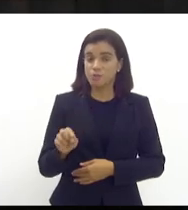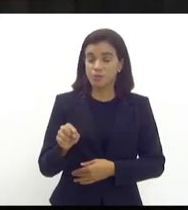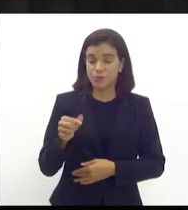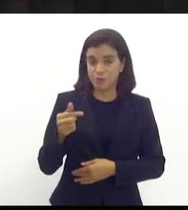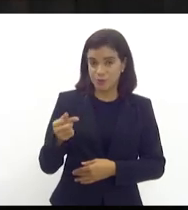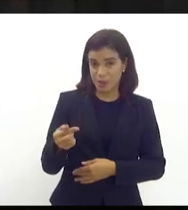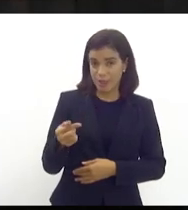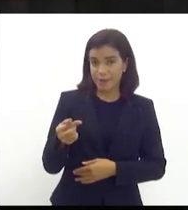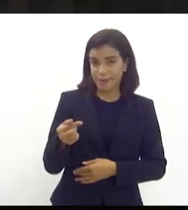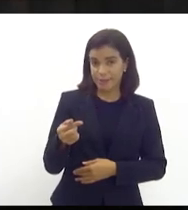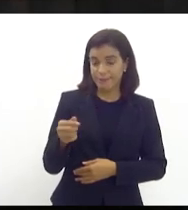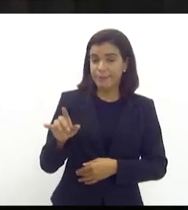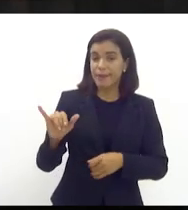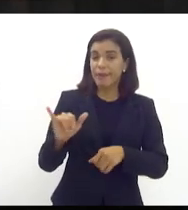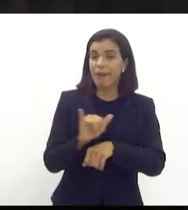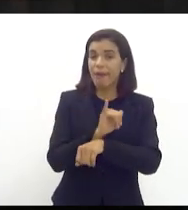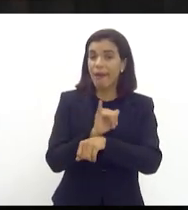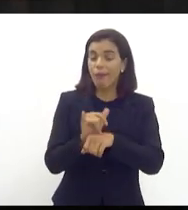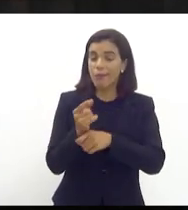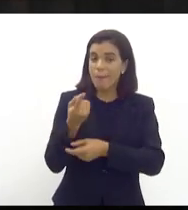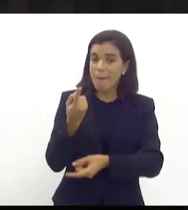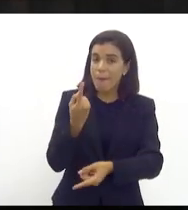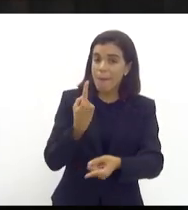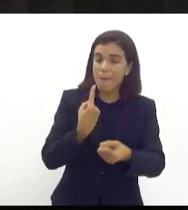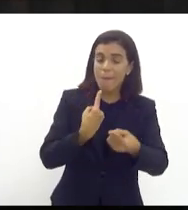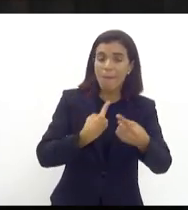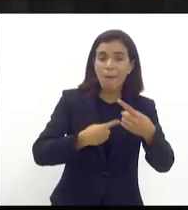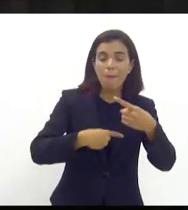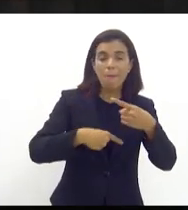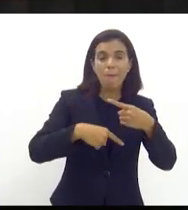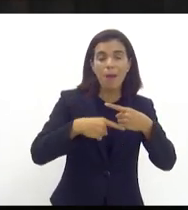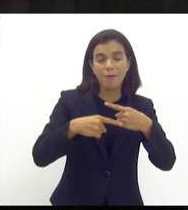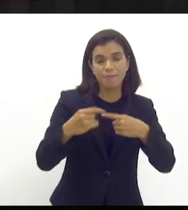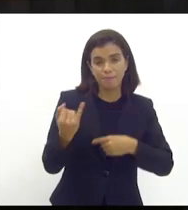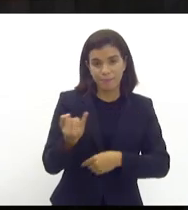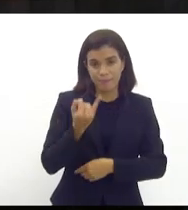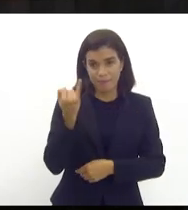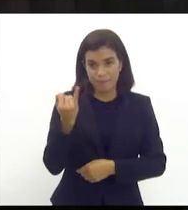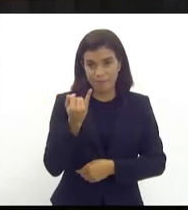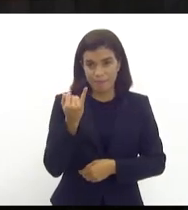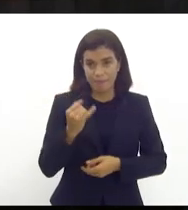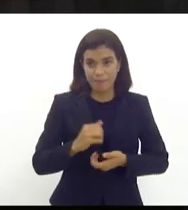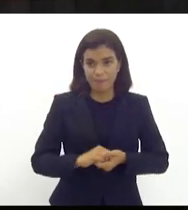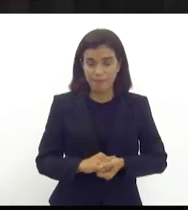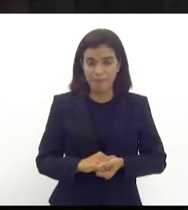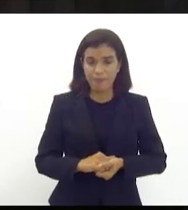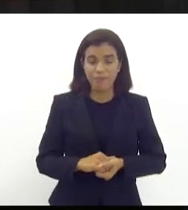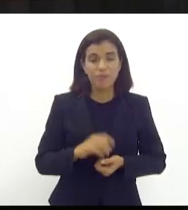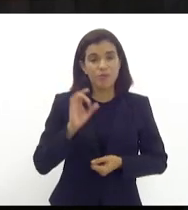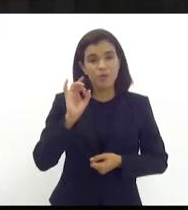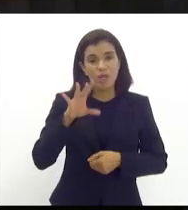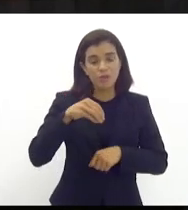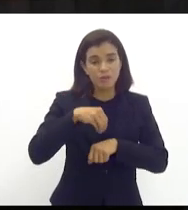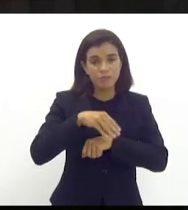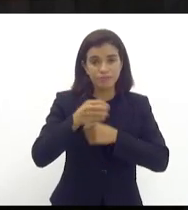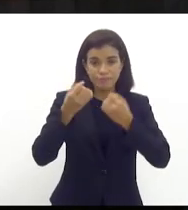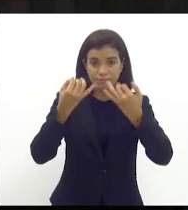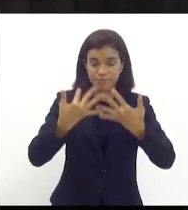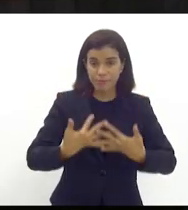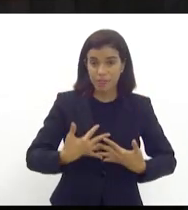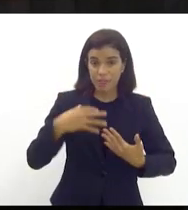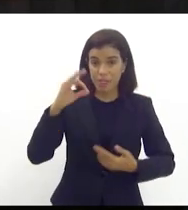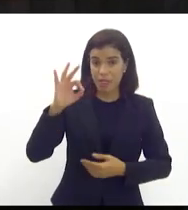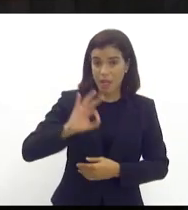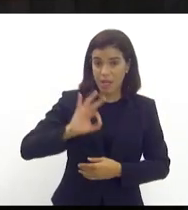São recursos de recomposição importantes. E eu queria só esclarecer que a alíquota